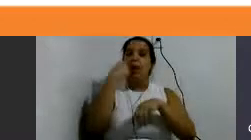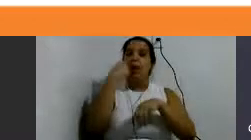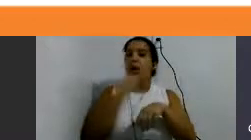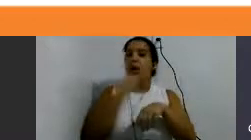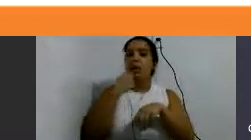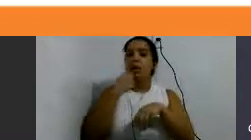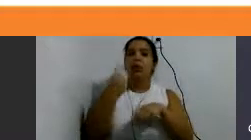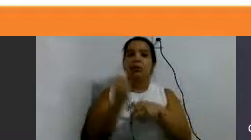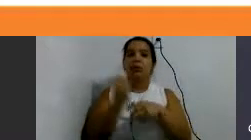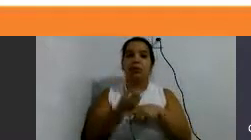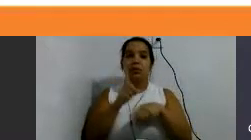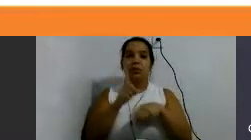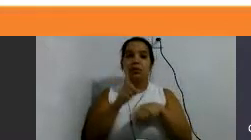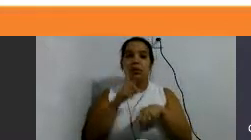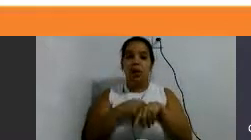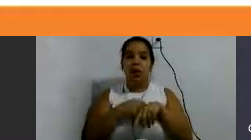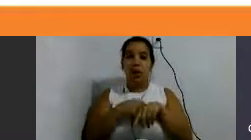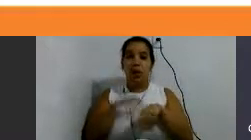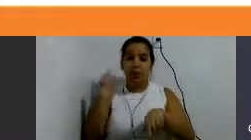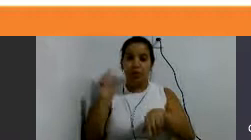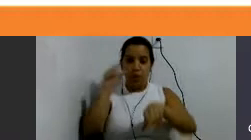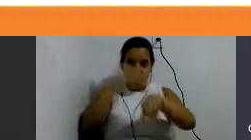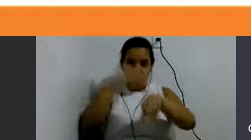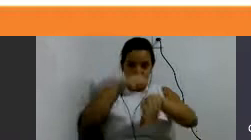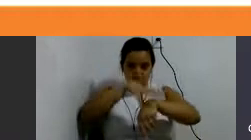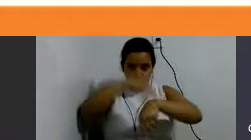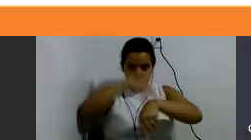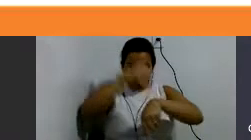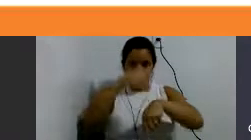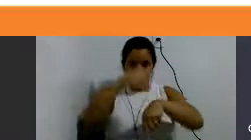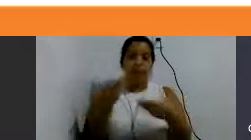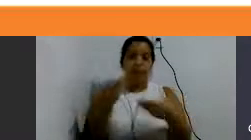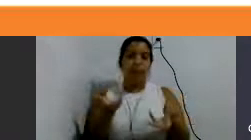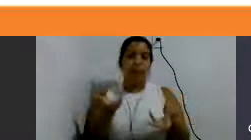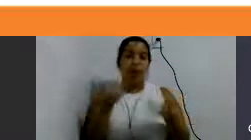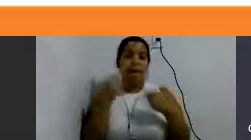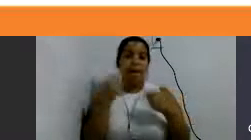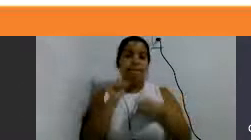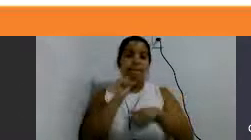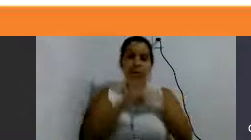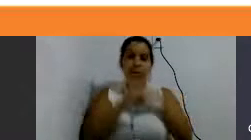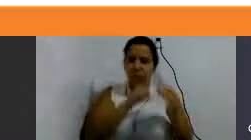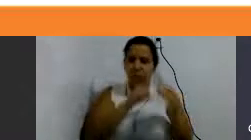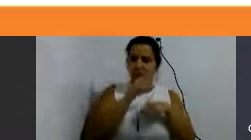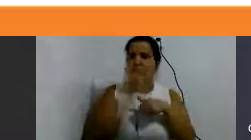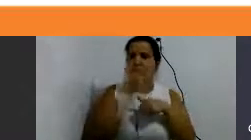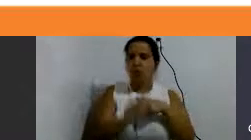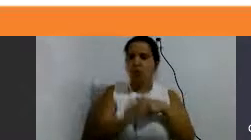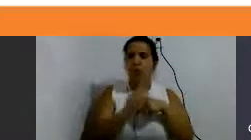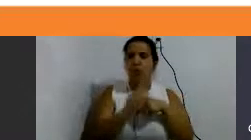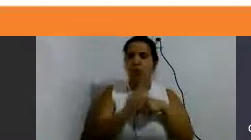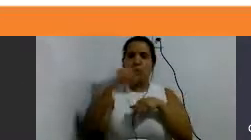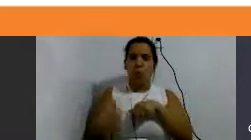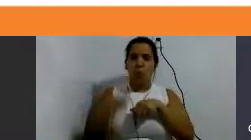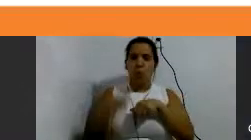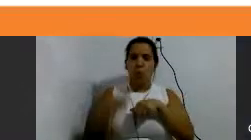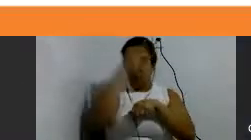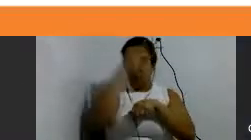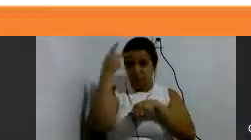é o aparelho picador-sugador para ser inoculada novamente em outro